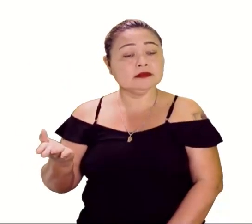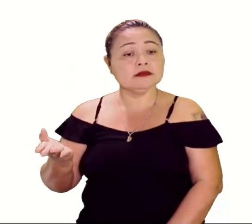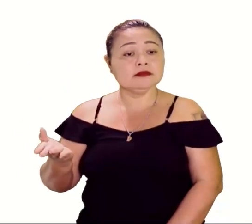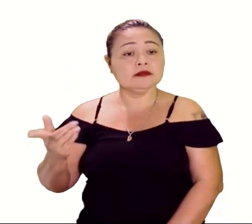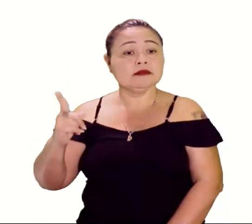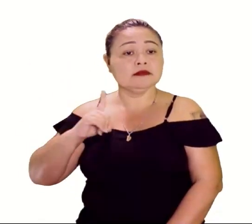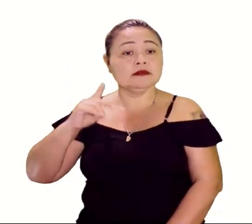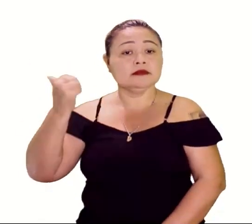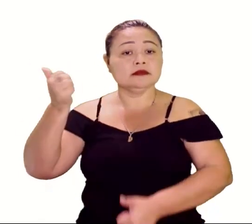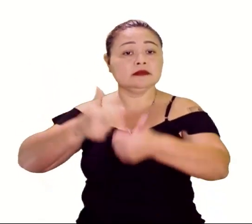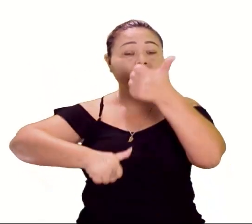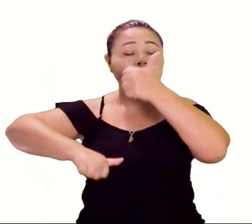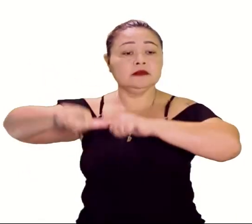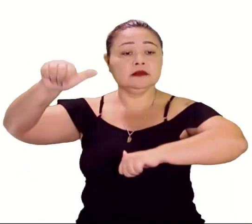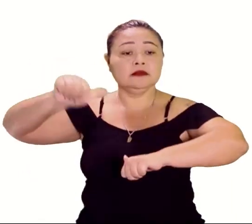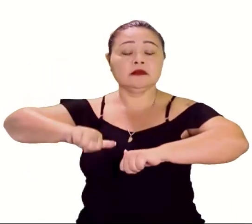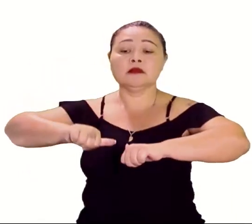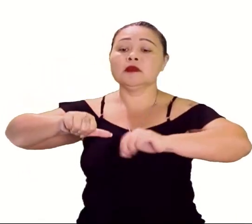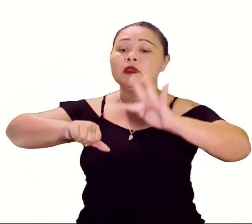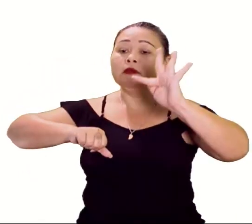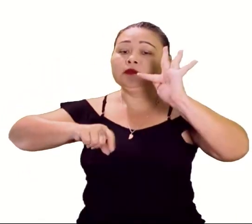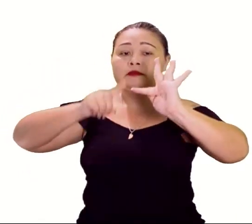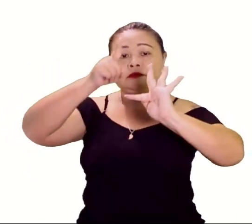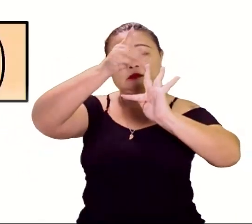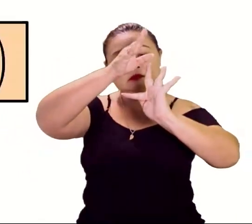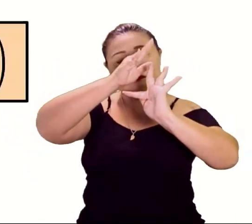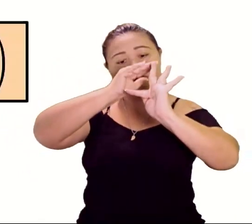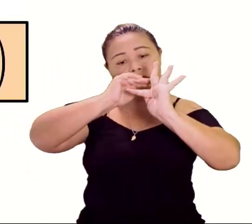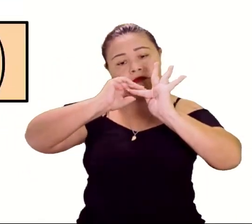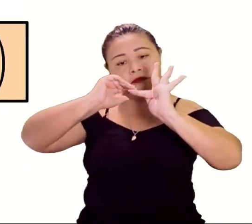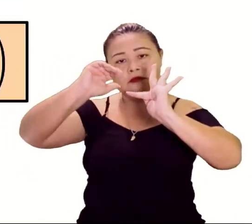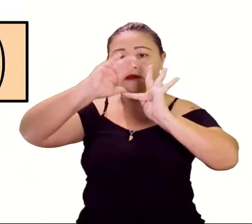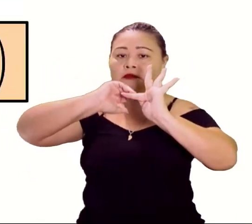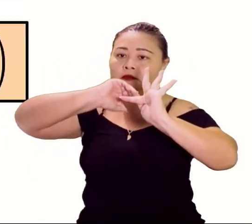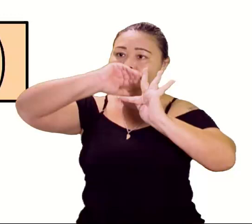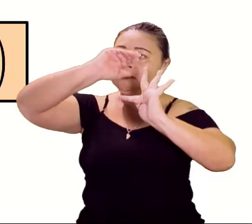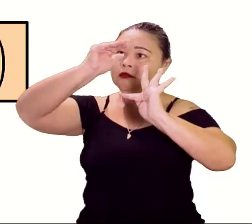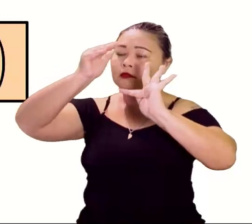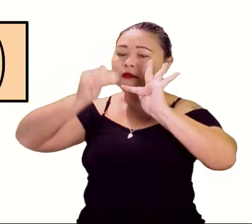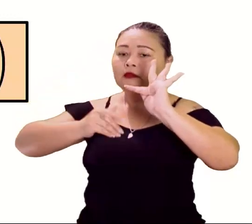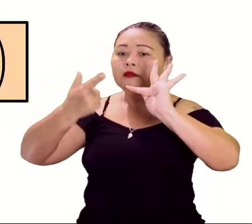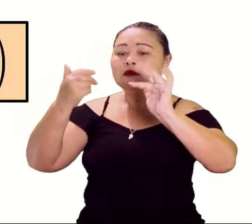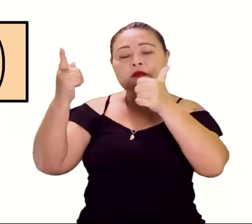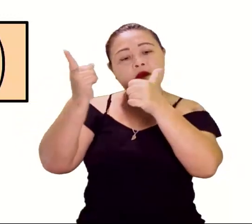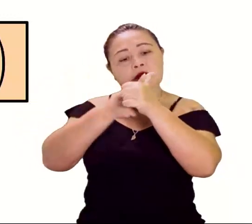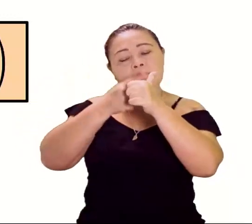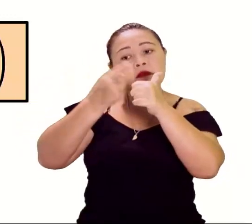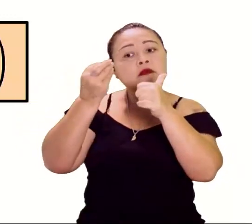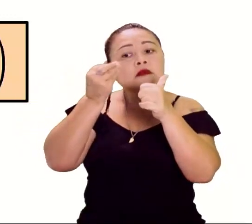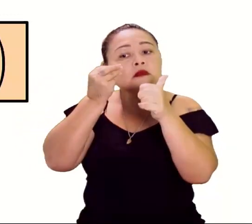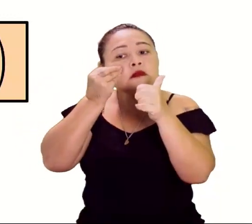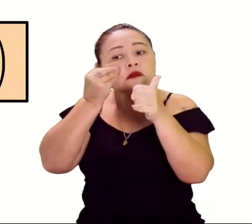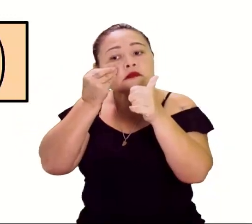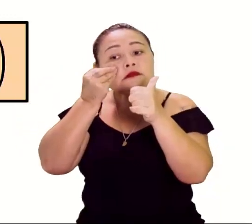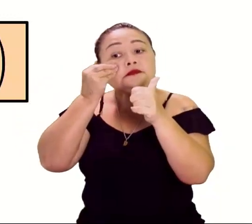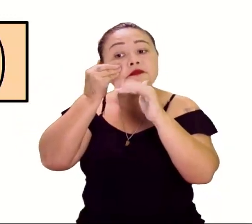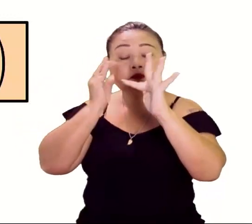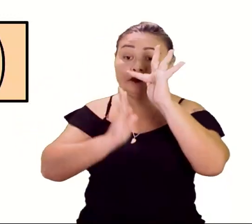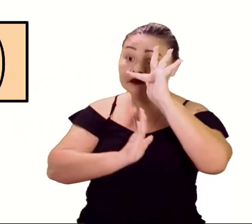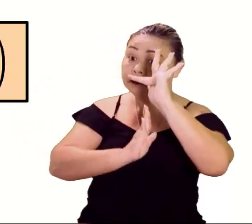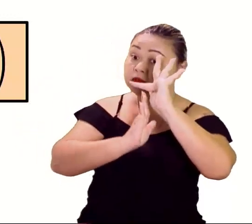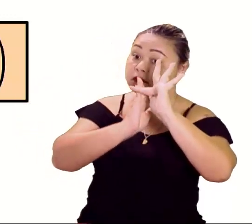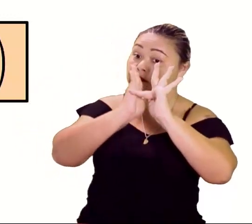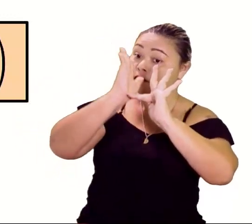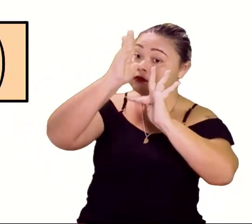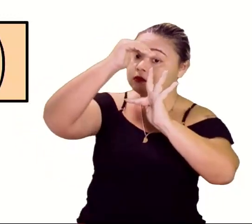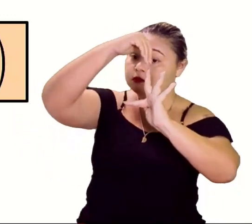Para analisarmos o vértice da parábola, nós temos que primeiro verificar se a função é crescente